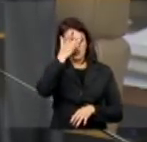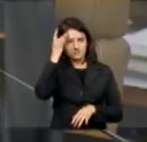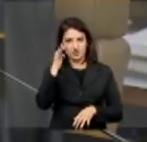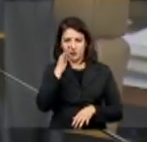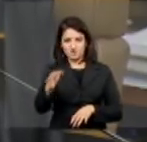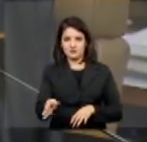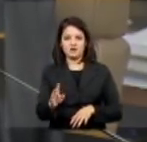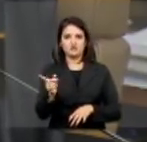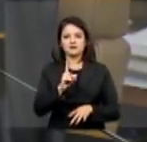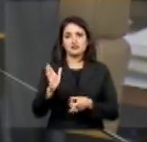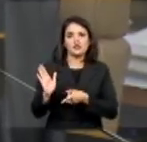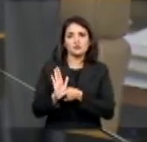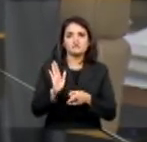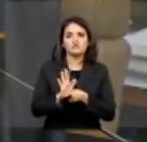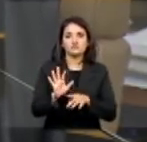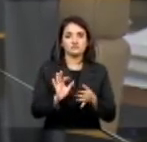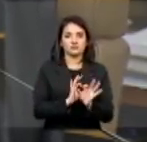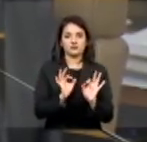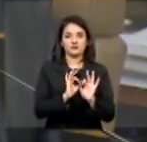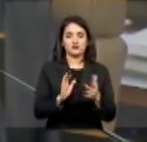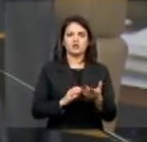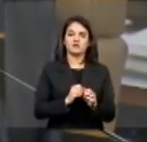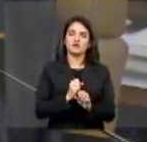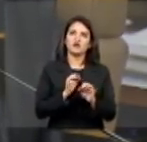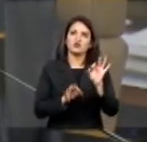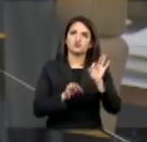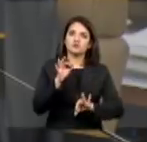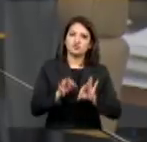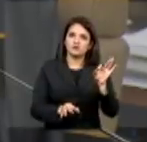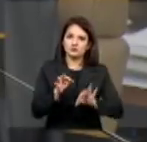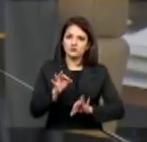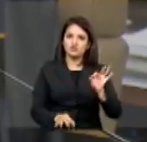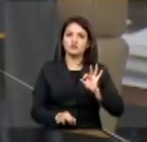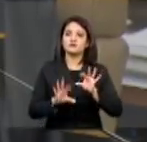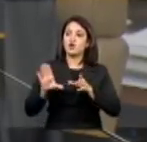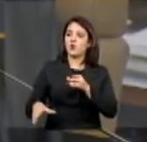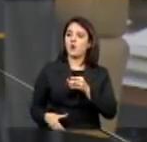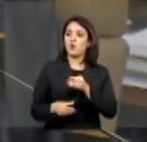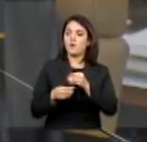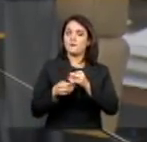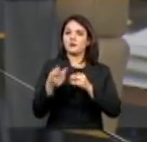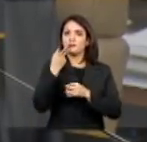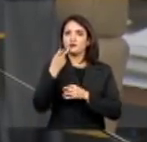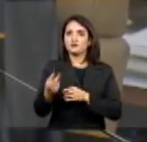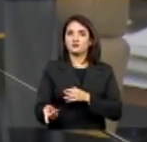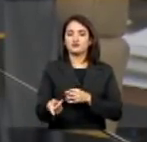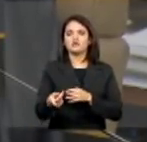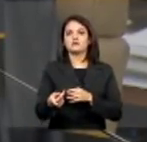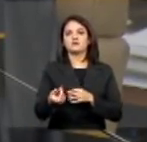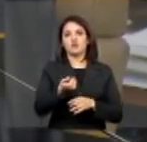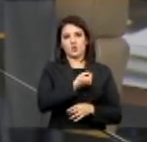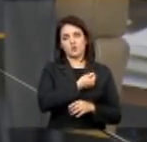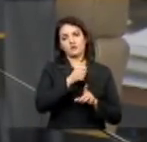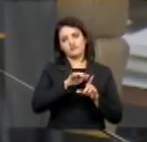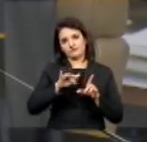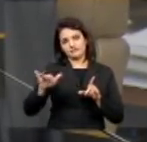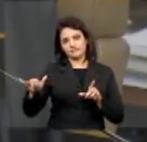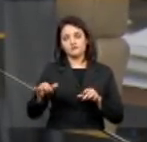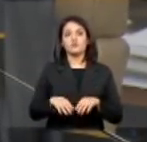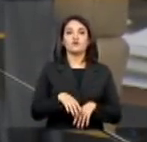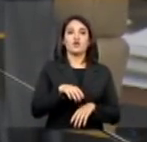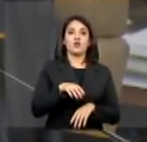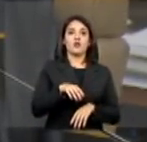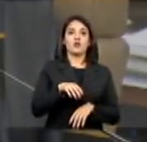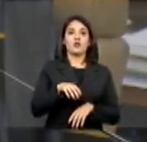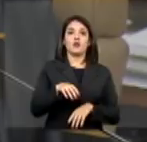complementar as alegações finais no evento número total os réus maurício de oliveira guedes e